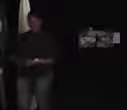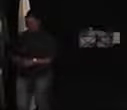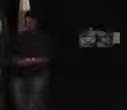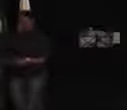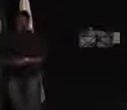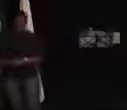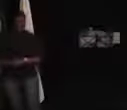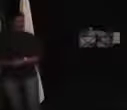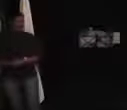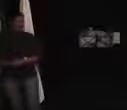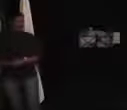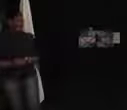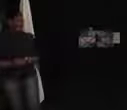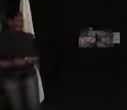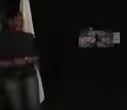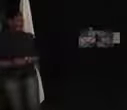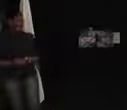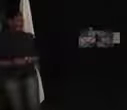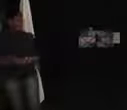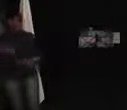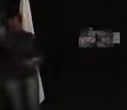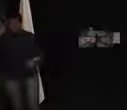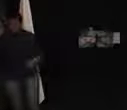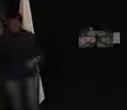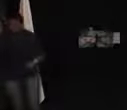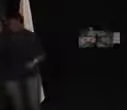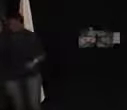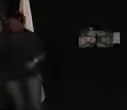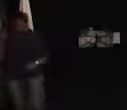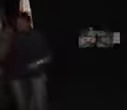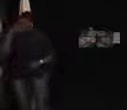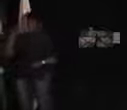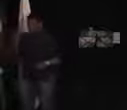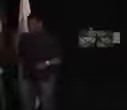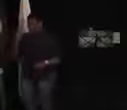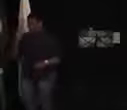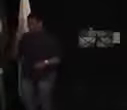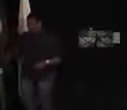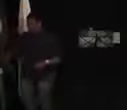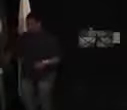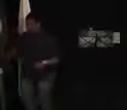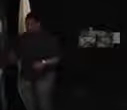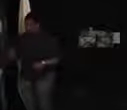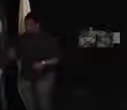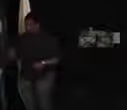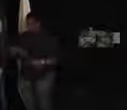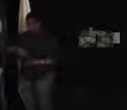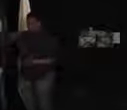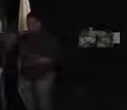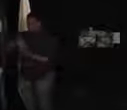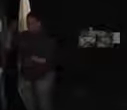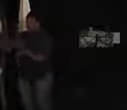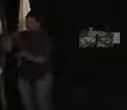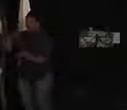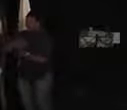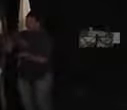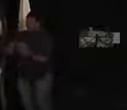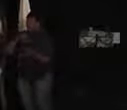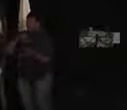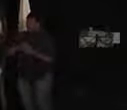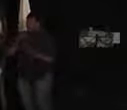TDA, você já imagina essa criança. A criança TDA, ela não anda, ela pula, né? o tempo todo. É como se